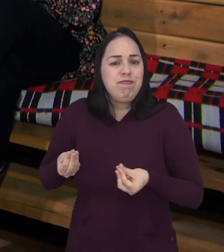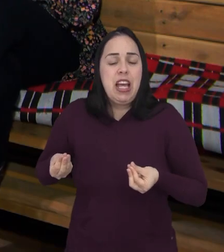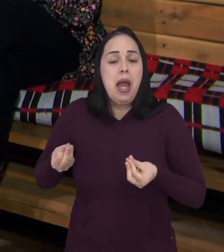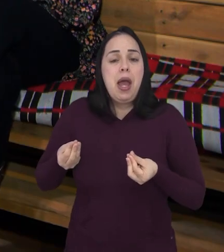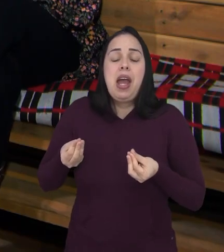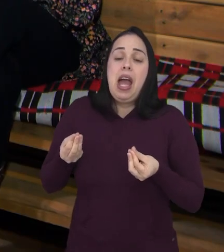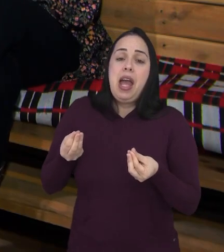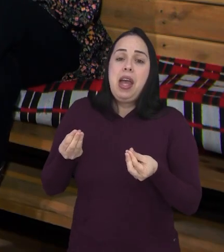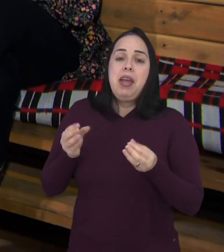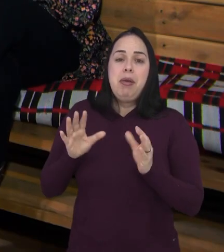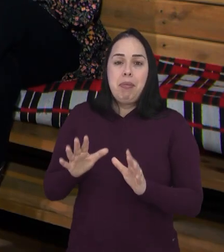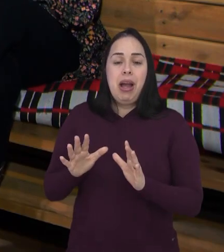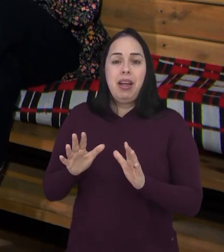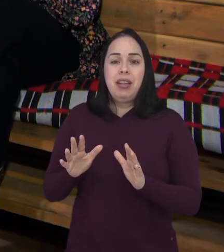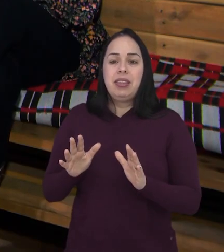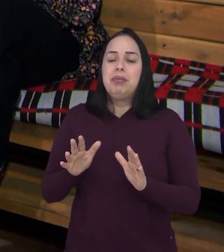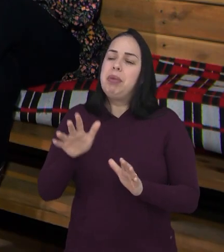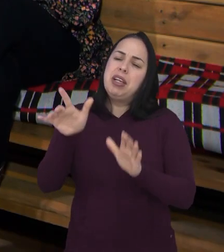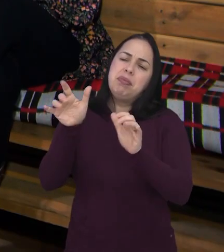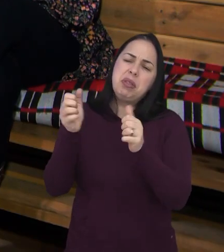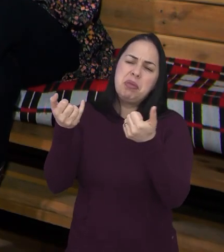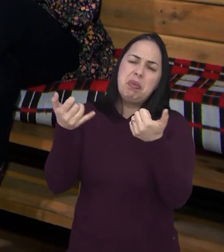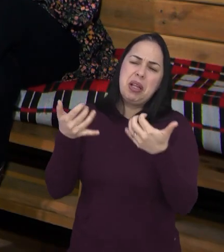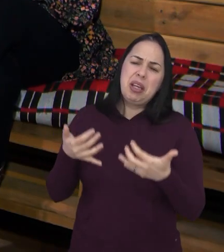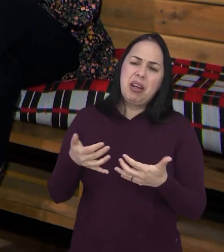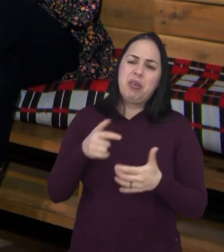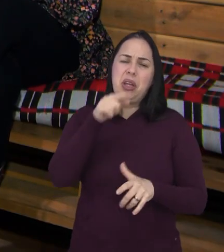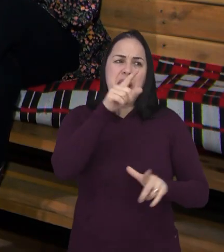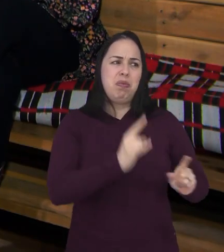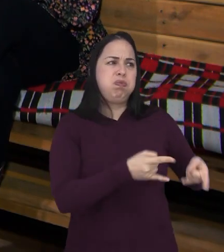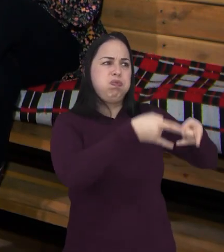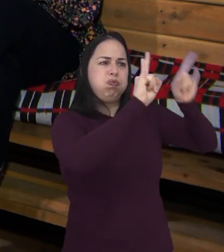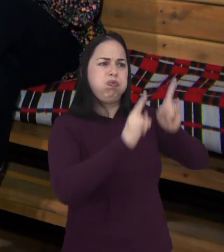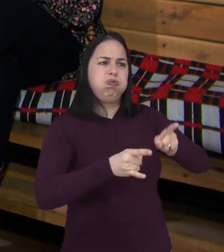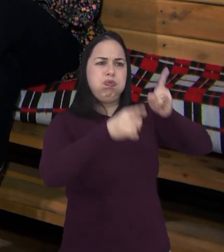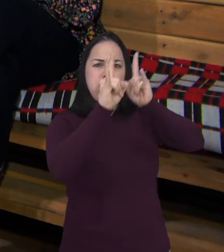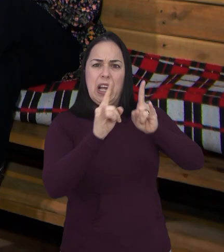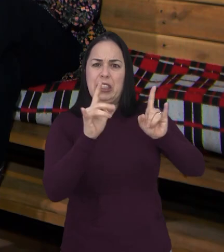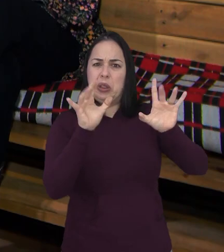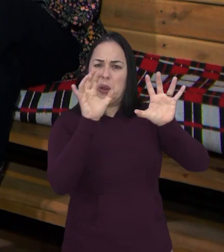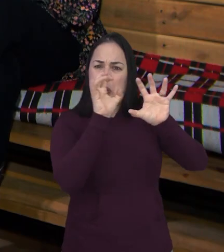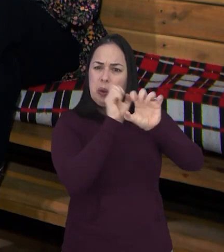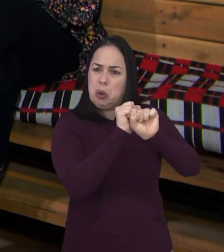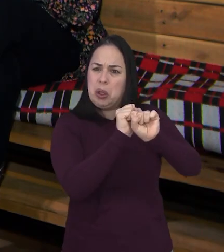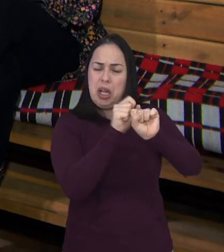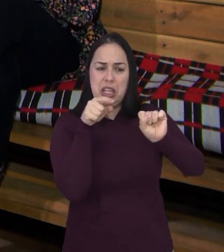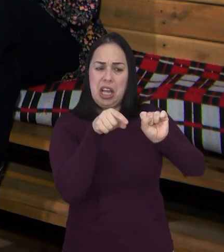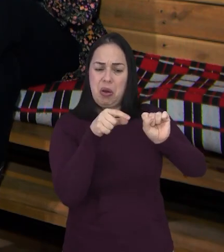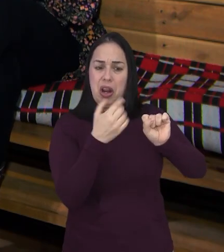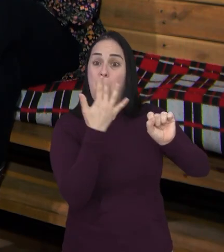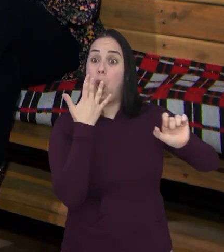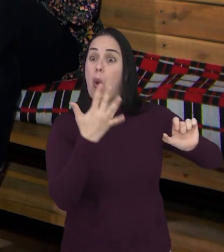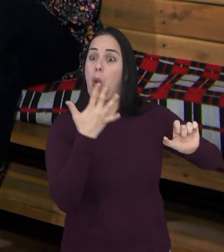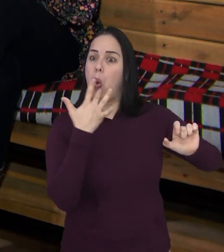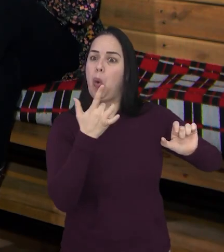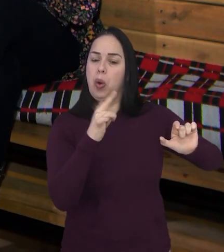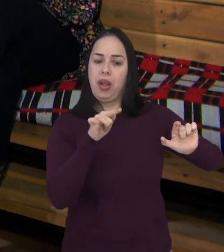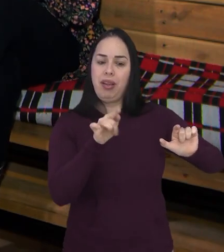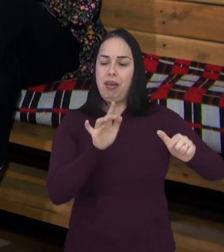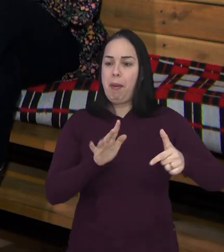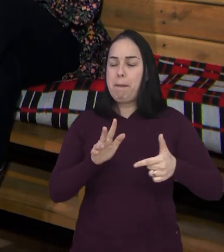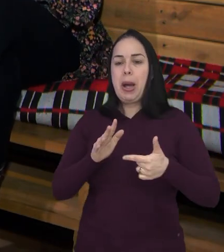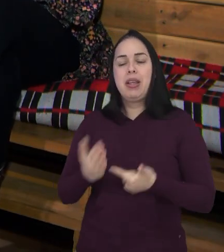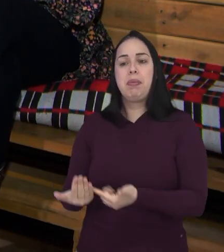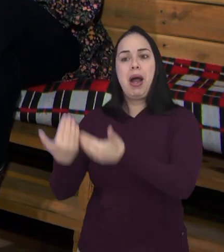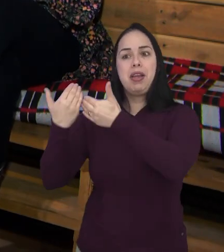mais. Vespa, fala pra gente disso também, desse compromisso social que o grafite